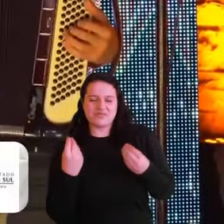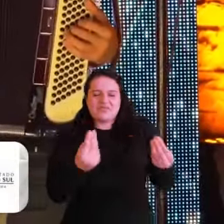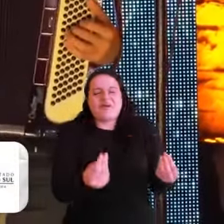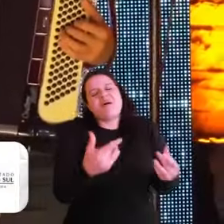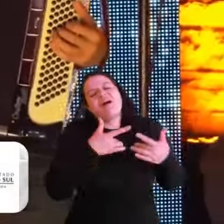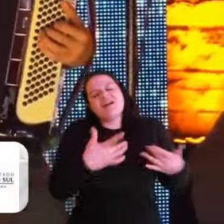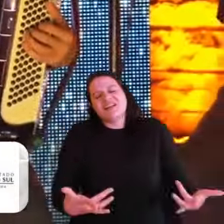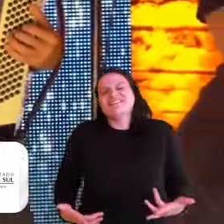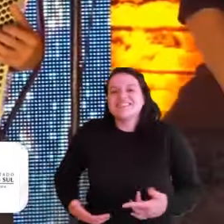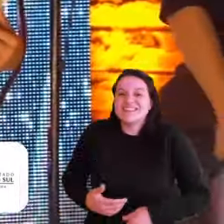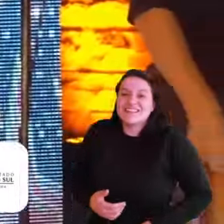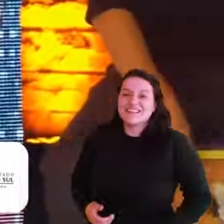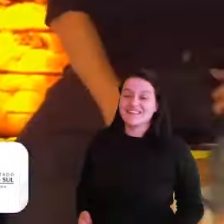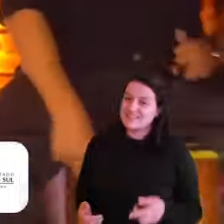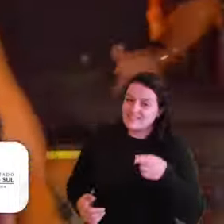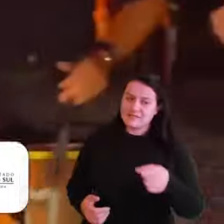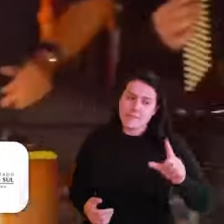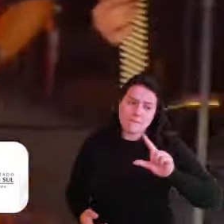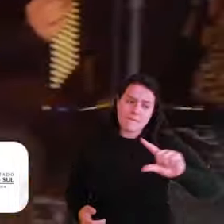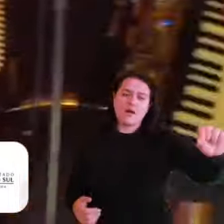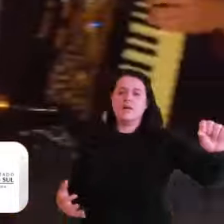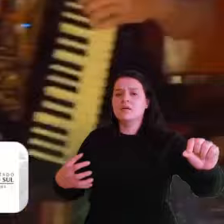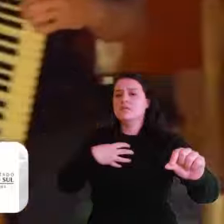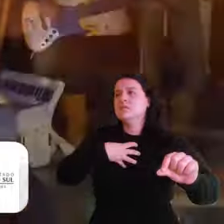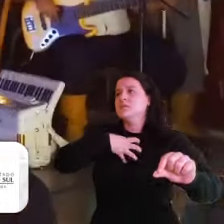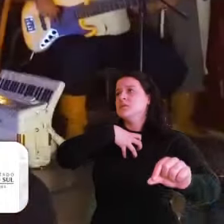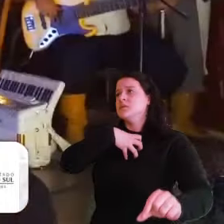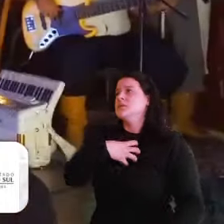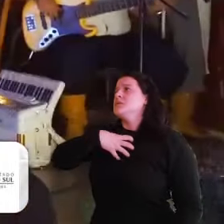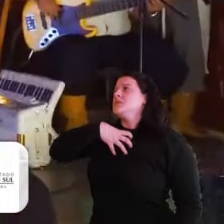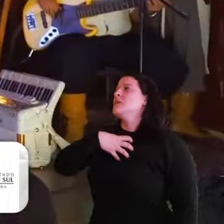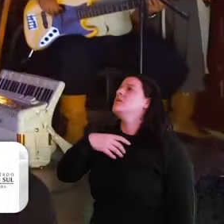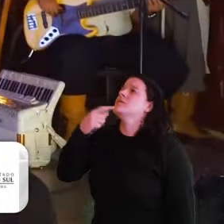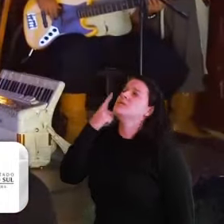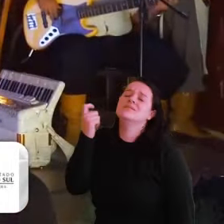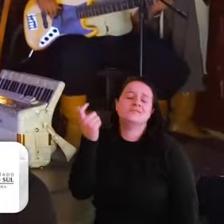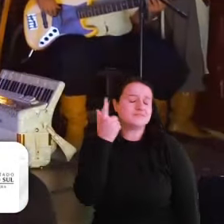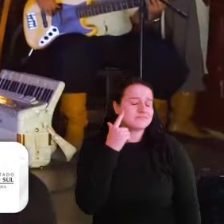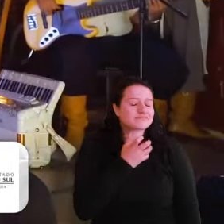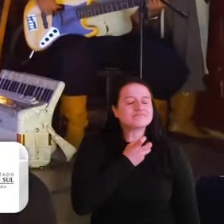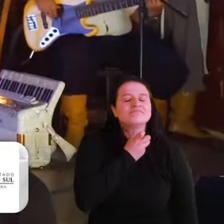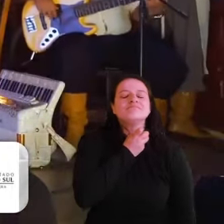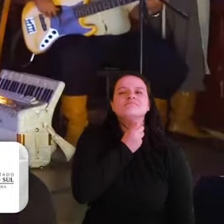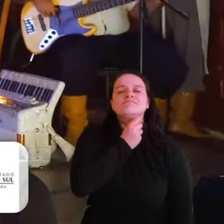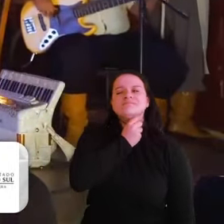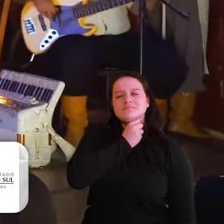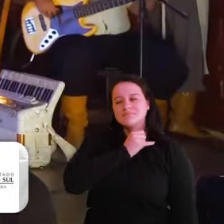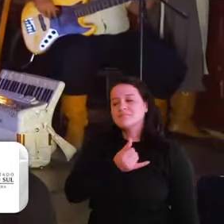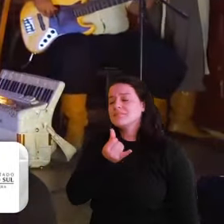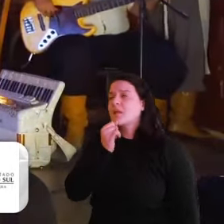Você foi embora, de chorar tive vontade, e de tristeza cantei Vaneninha